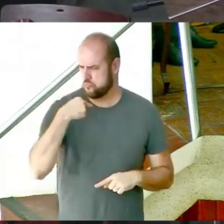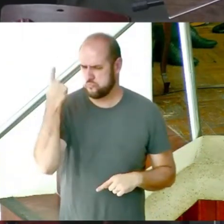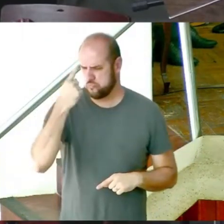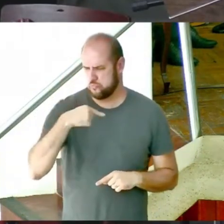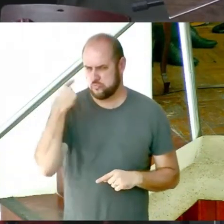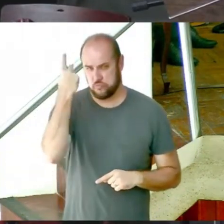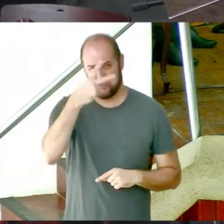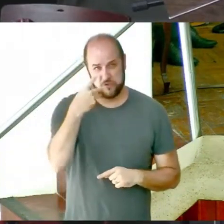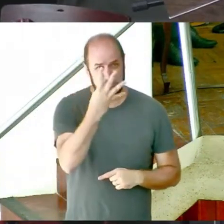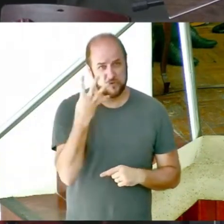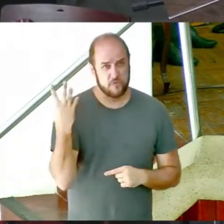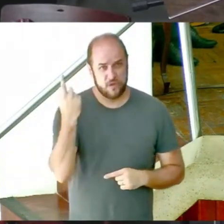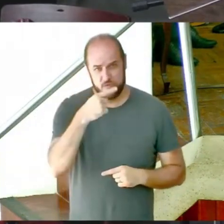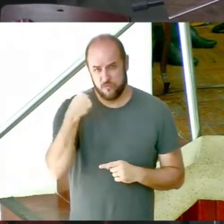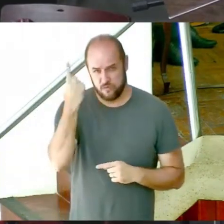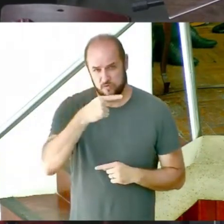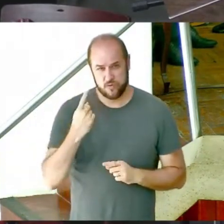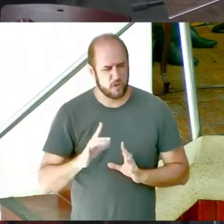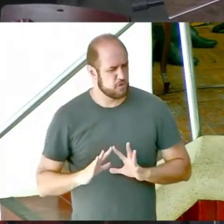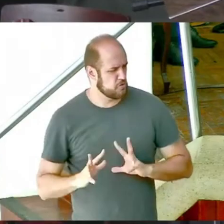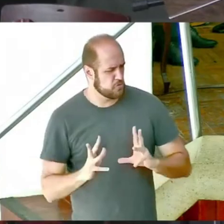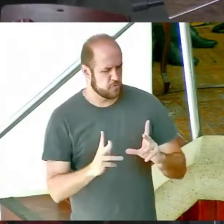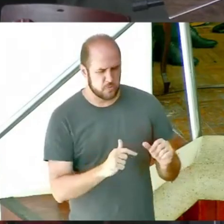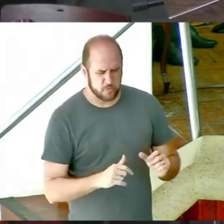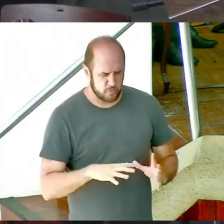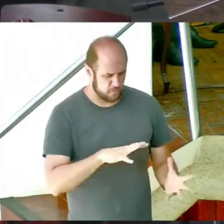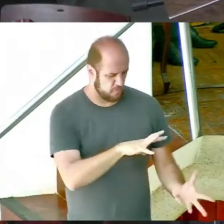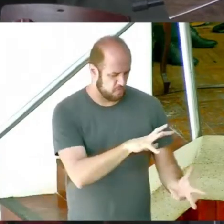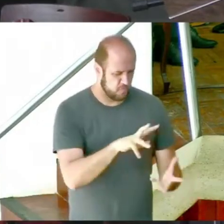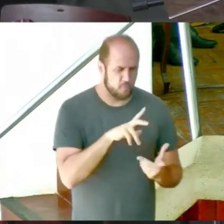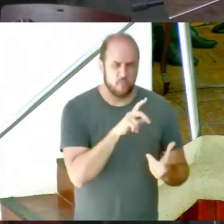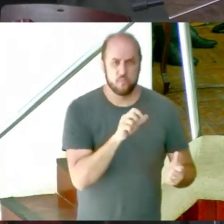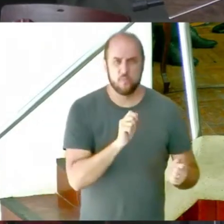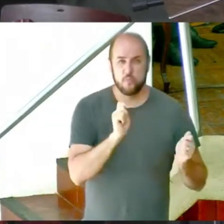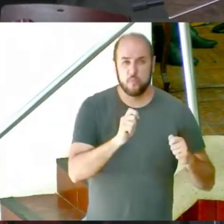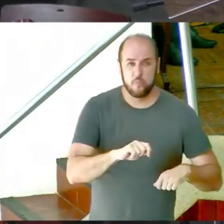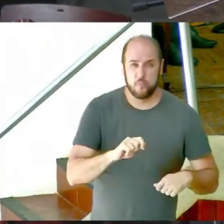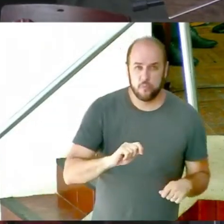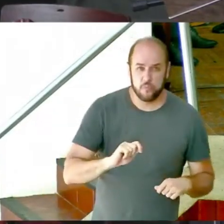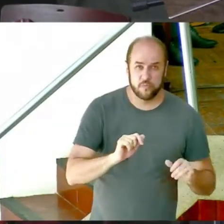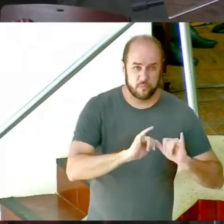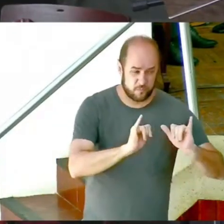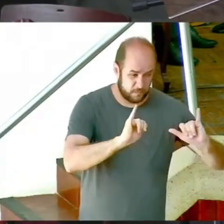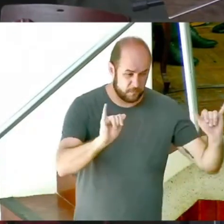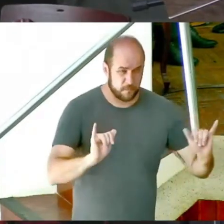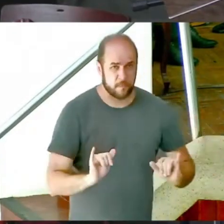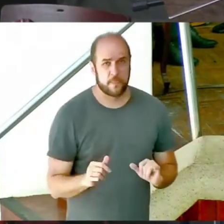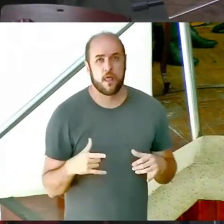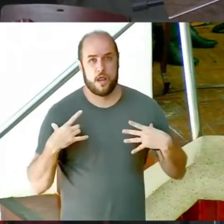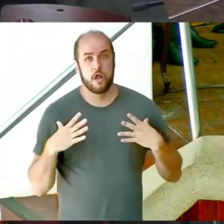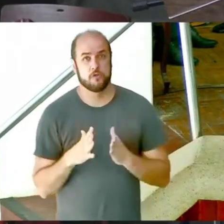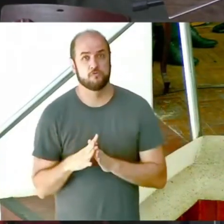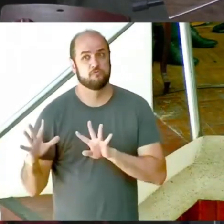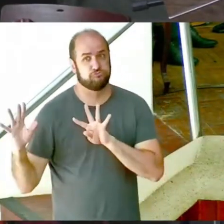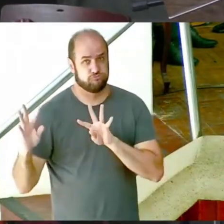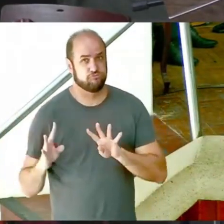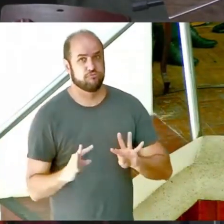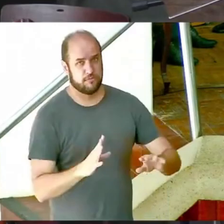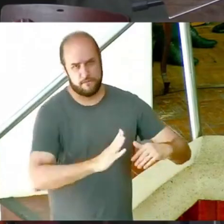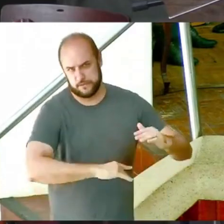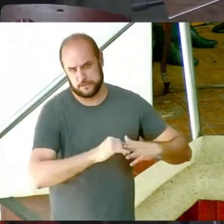para que todos os habitantes do planeta Terra pudessem ouvir, e eles o fariam com bom grado.